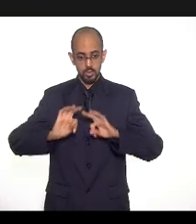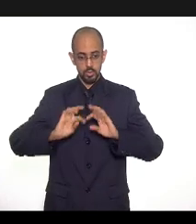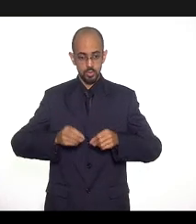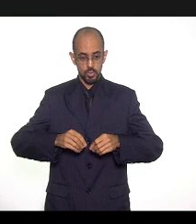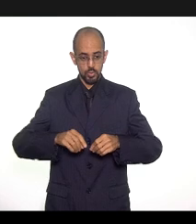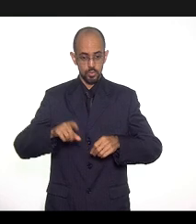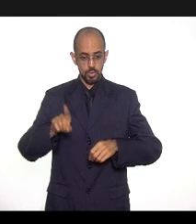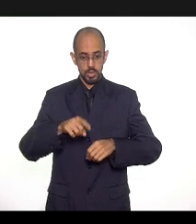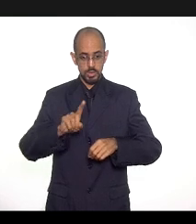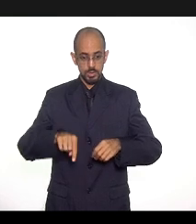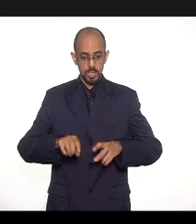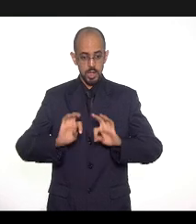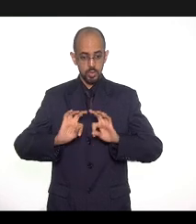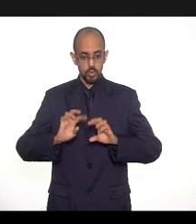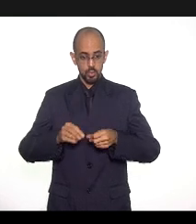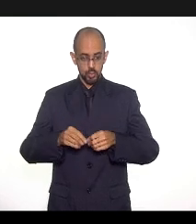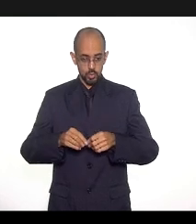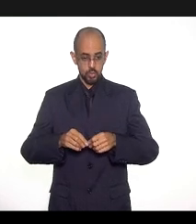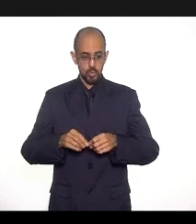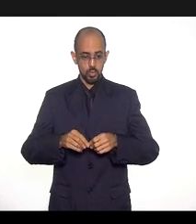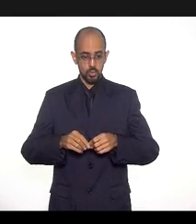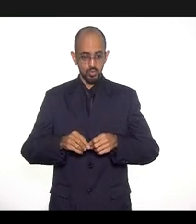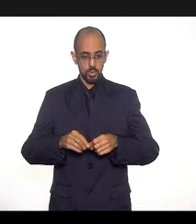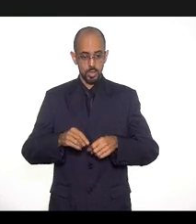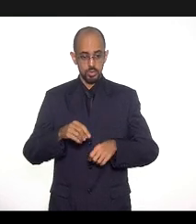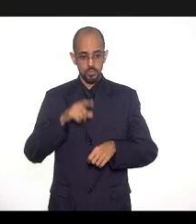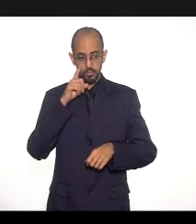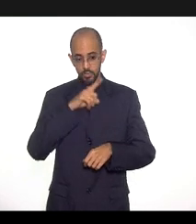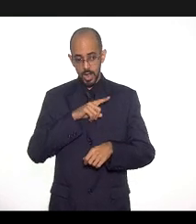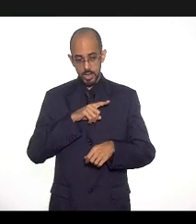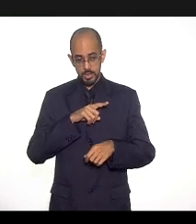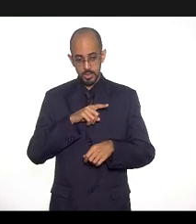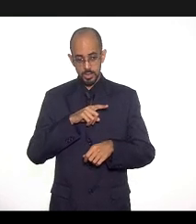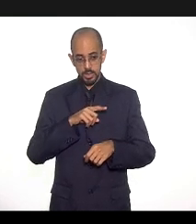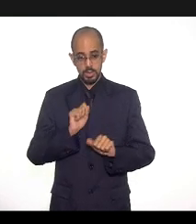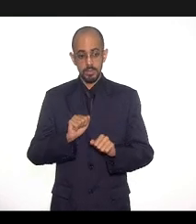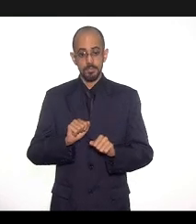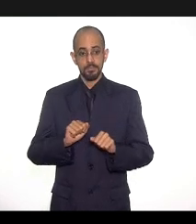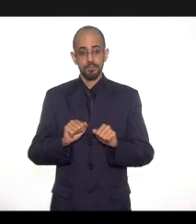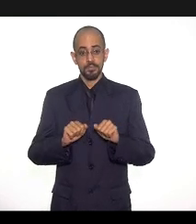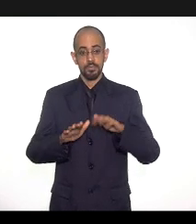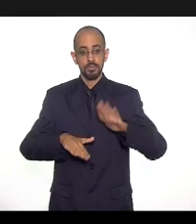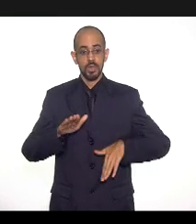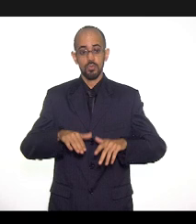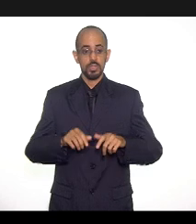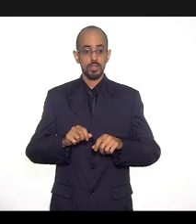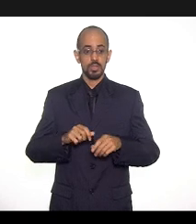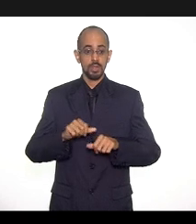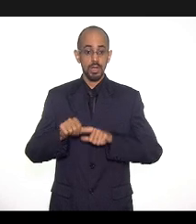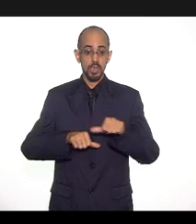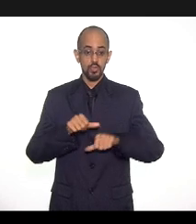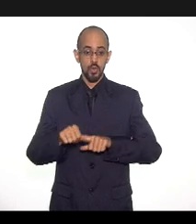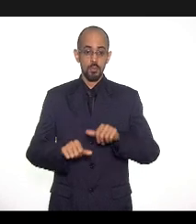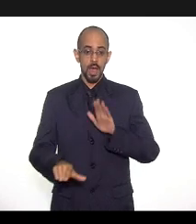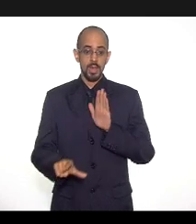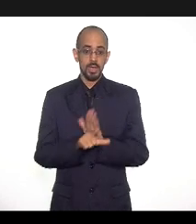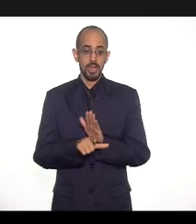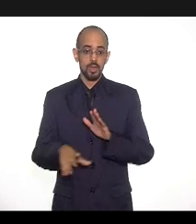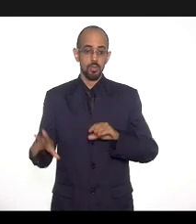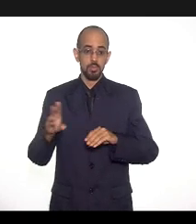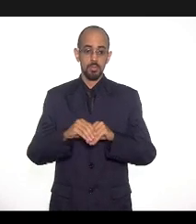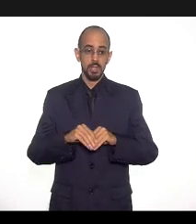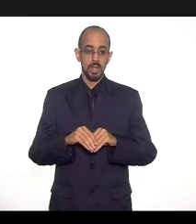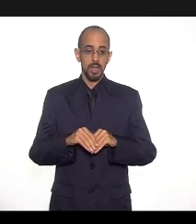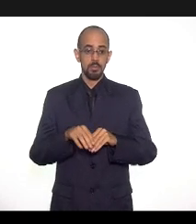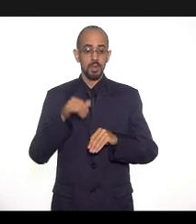o que tem de contraditório, nem que fosse transformando isso em lei complementar, para não ter essa